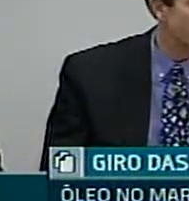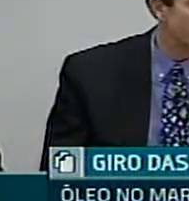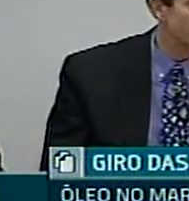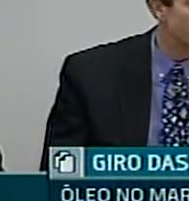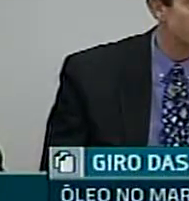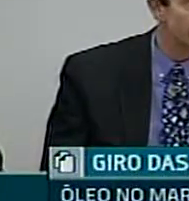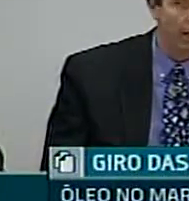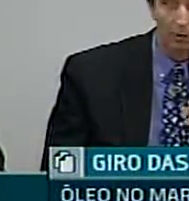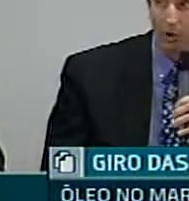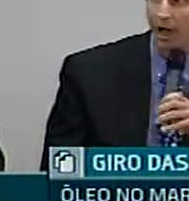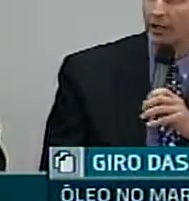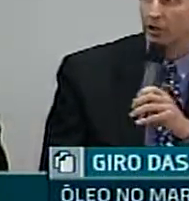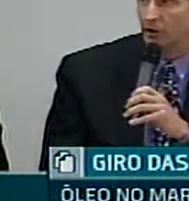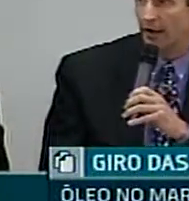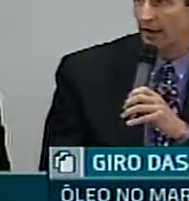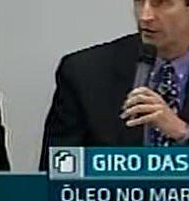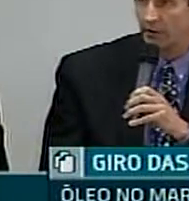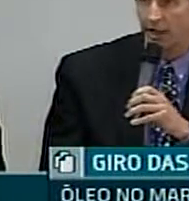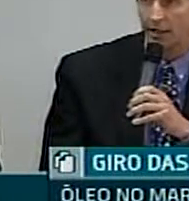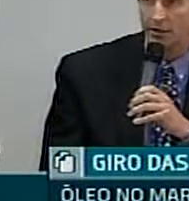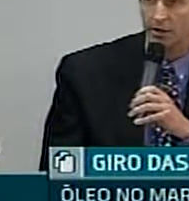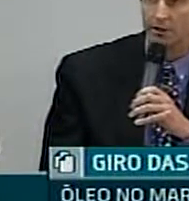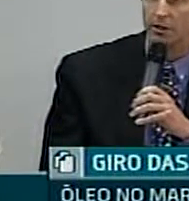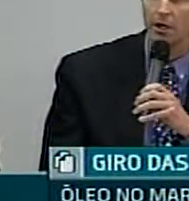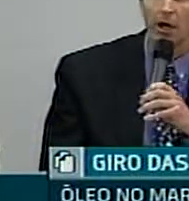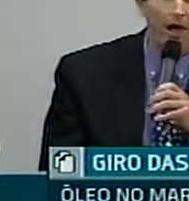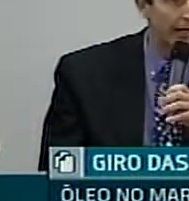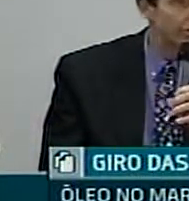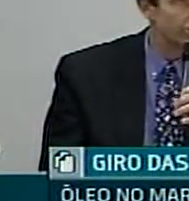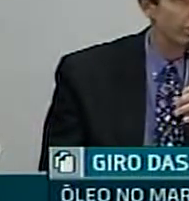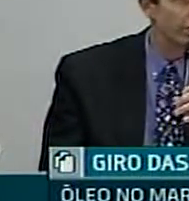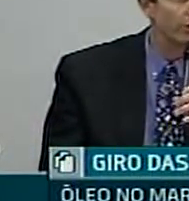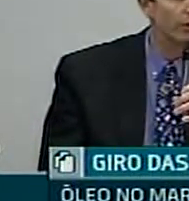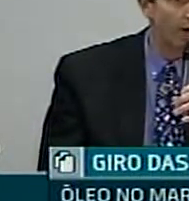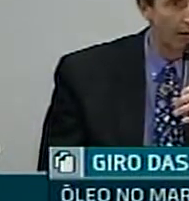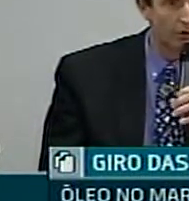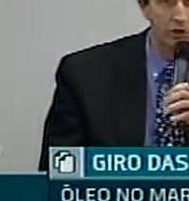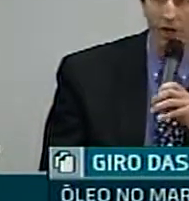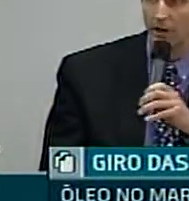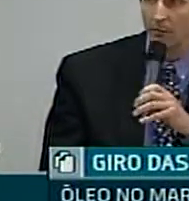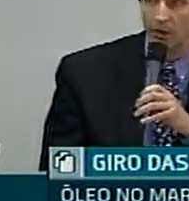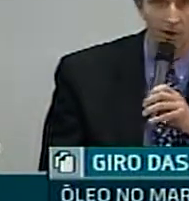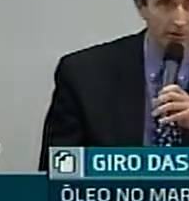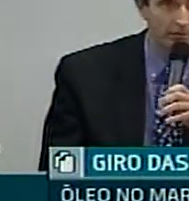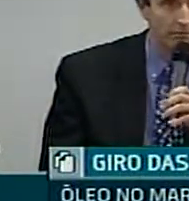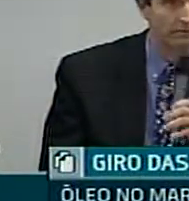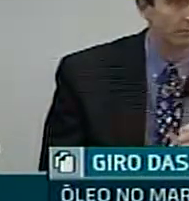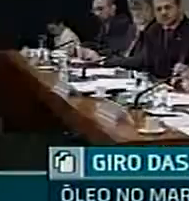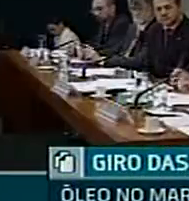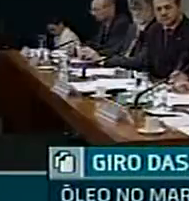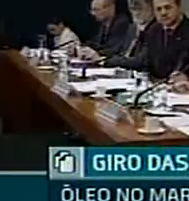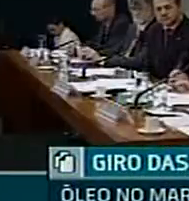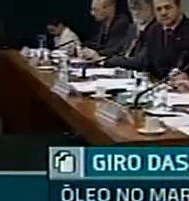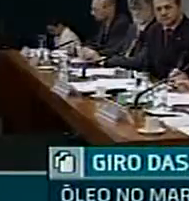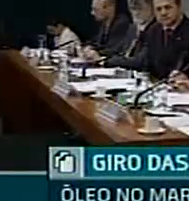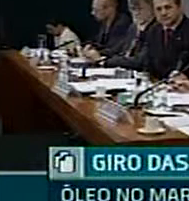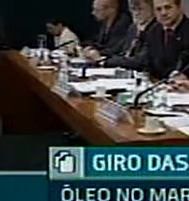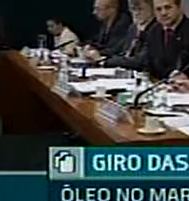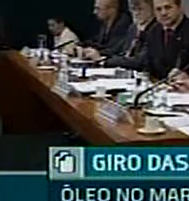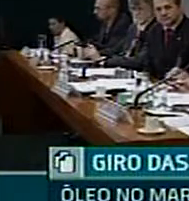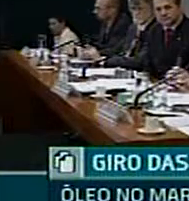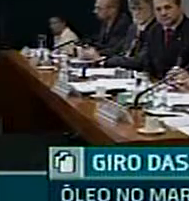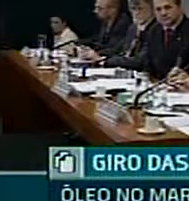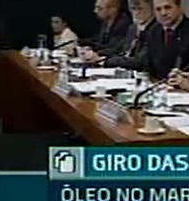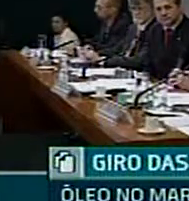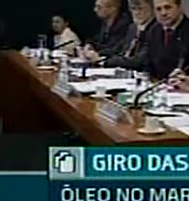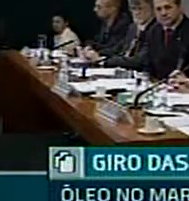um defensor e uma sentinela avançada para que nós continuemos lutando para aperfeiçoar